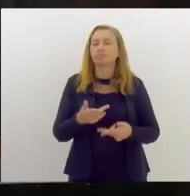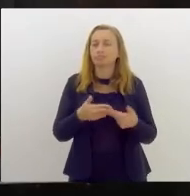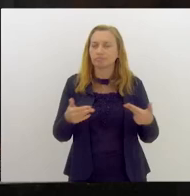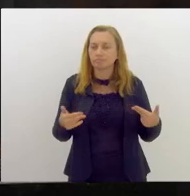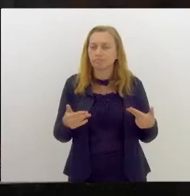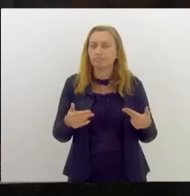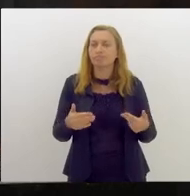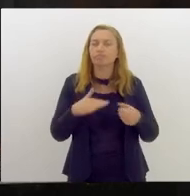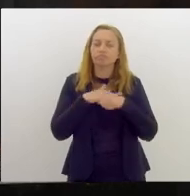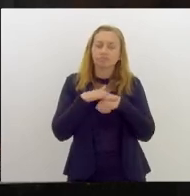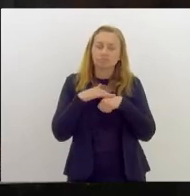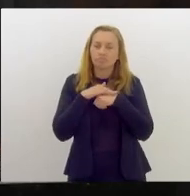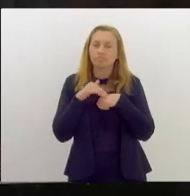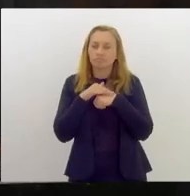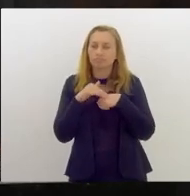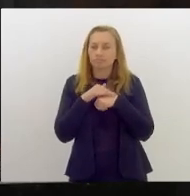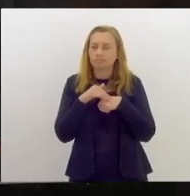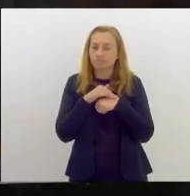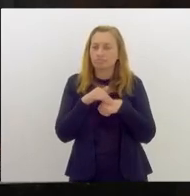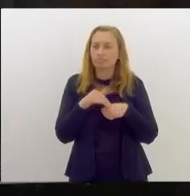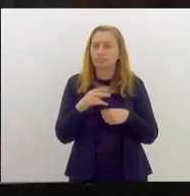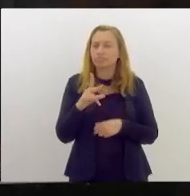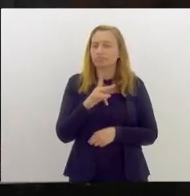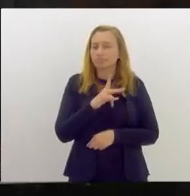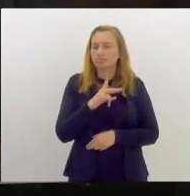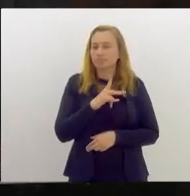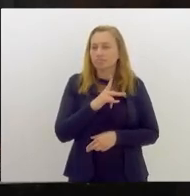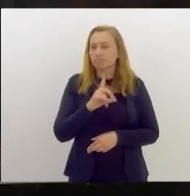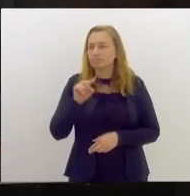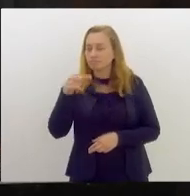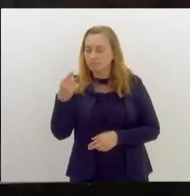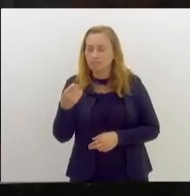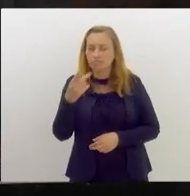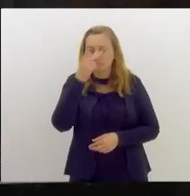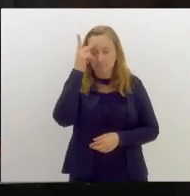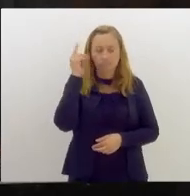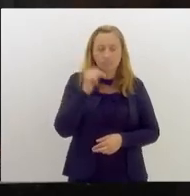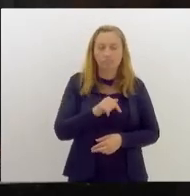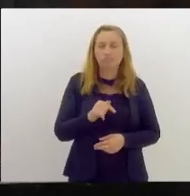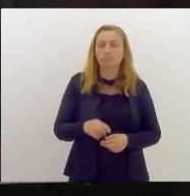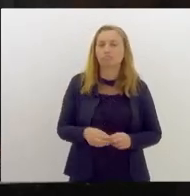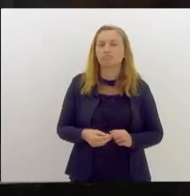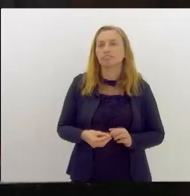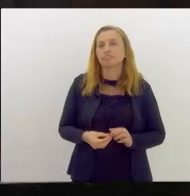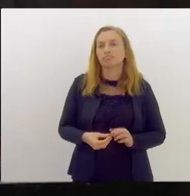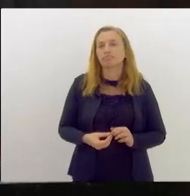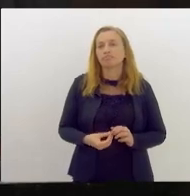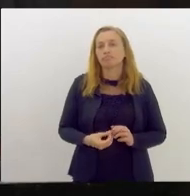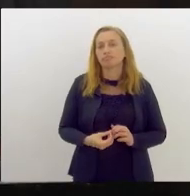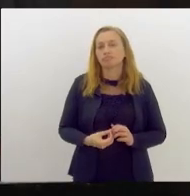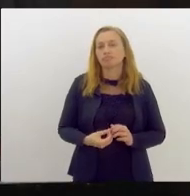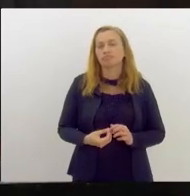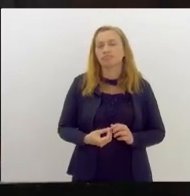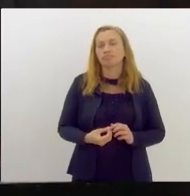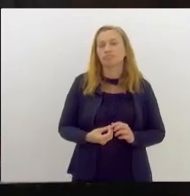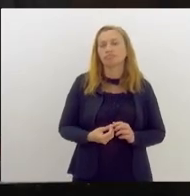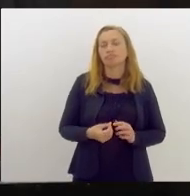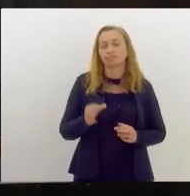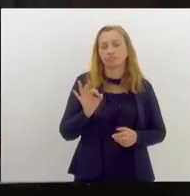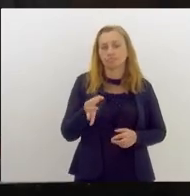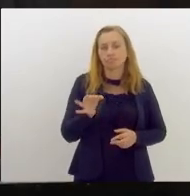várias rodadas de conversa nós participamos pessoalmente assim como outros mandatos aqui enfim entretanto concretamente